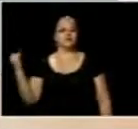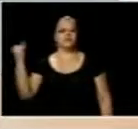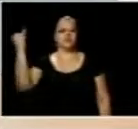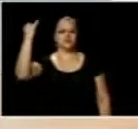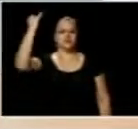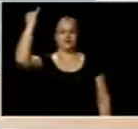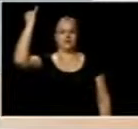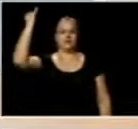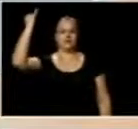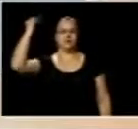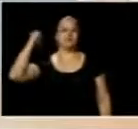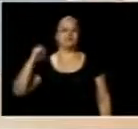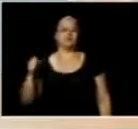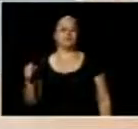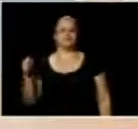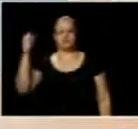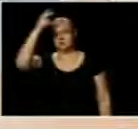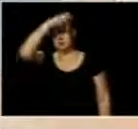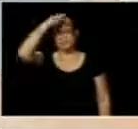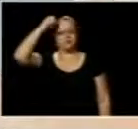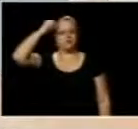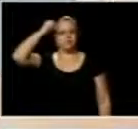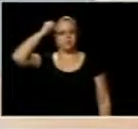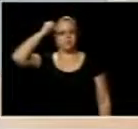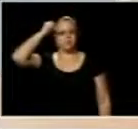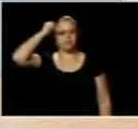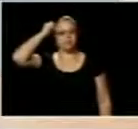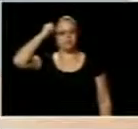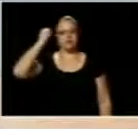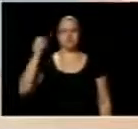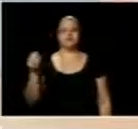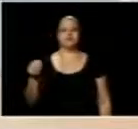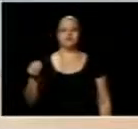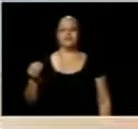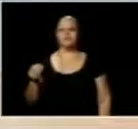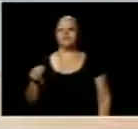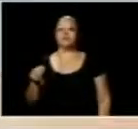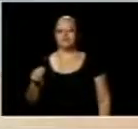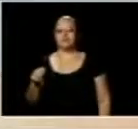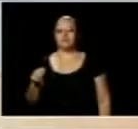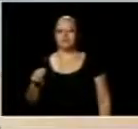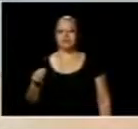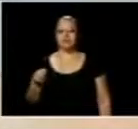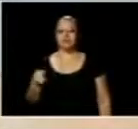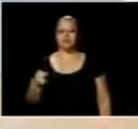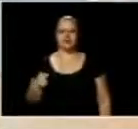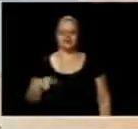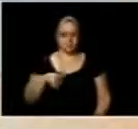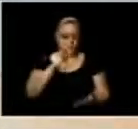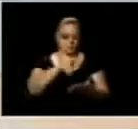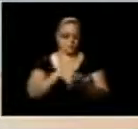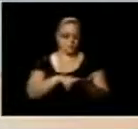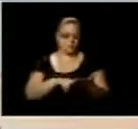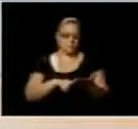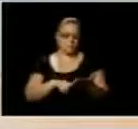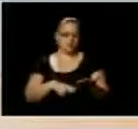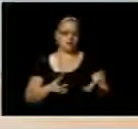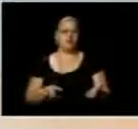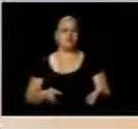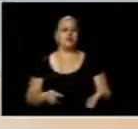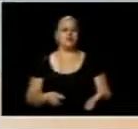vezes o prefeito deve estar atribulado, várias situações que estão acontecendo, e vem um nome desse que já criou um banzé.